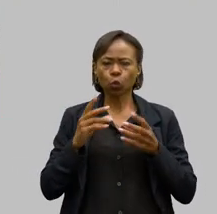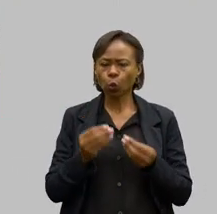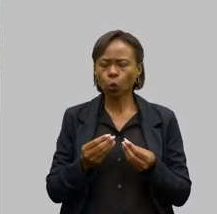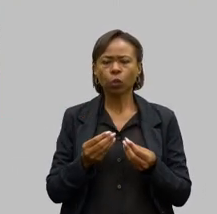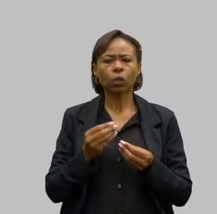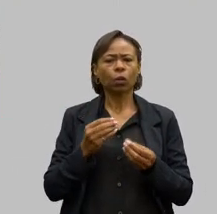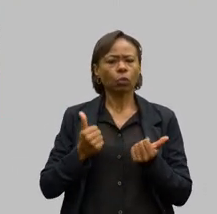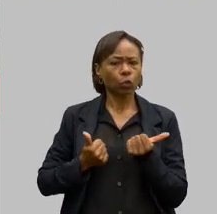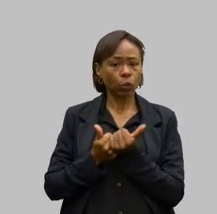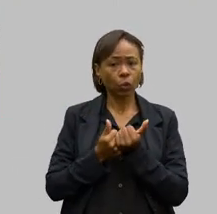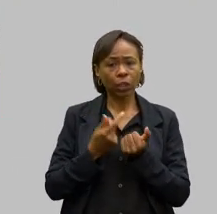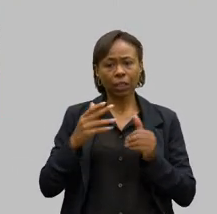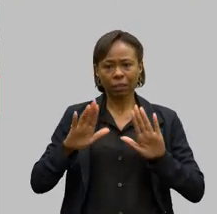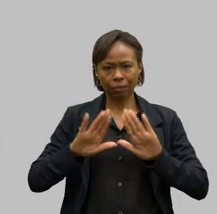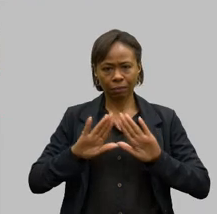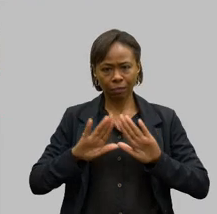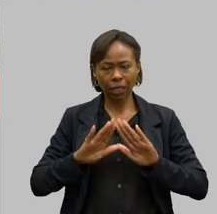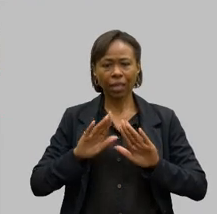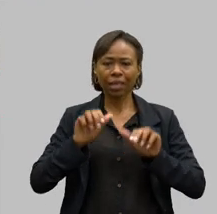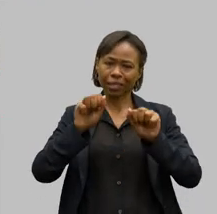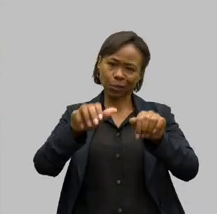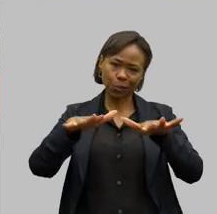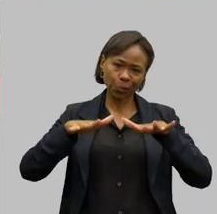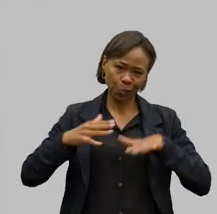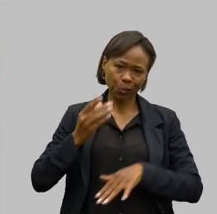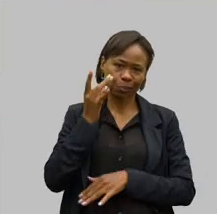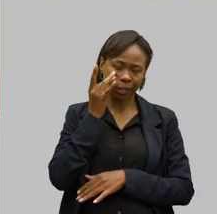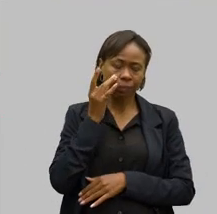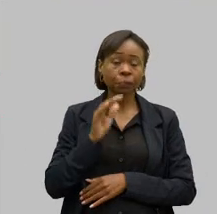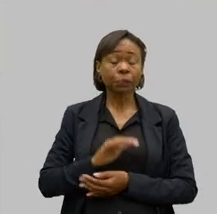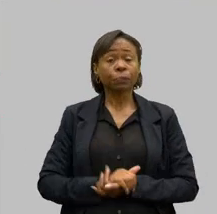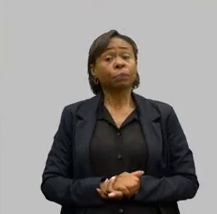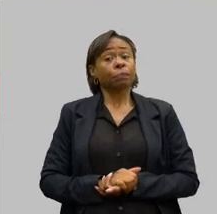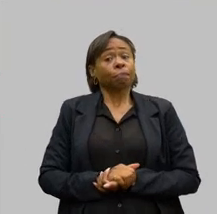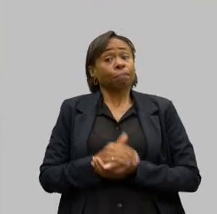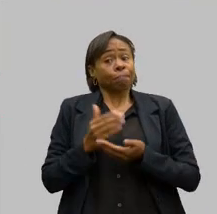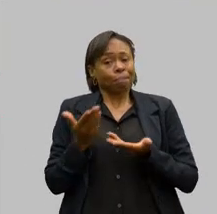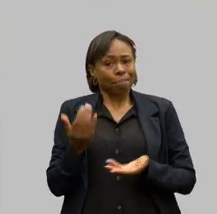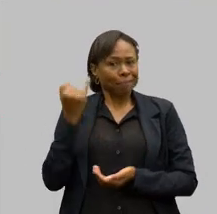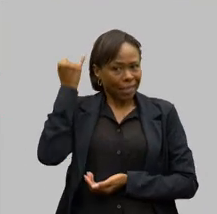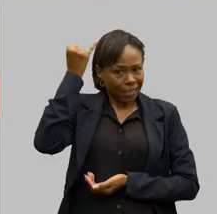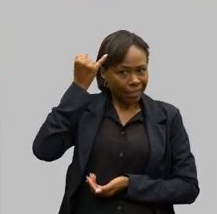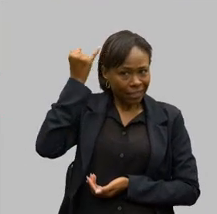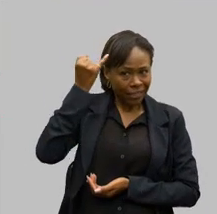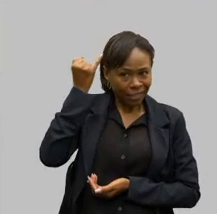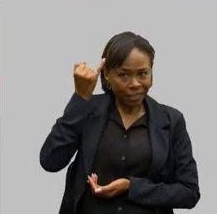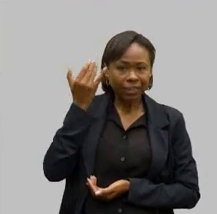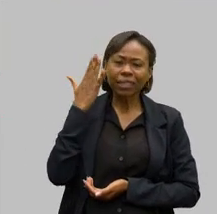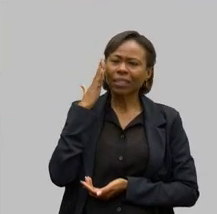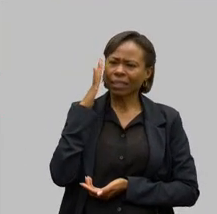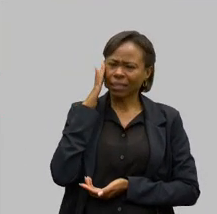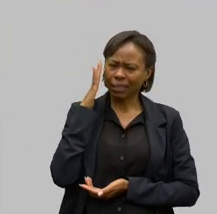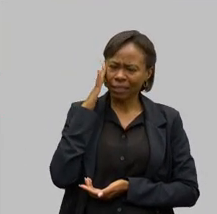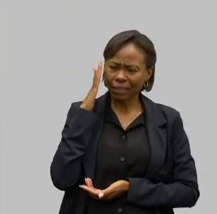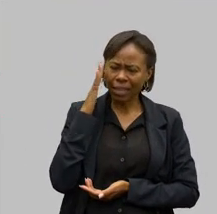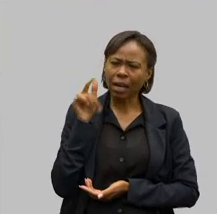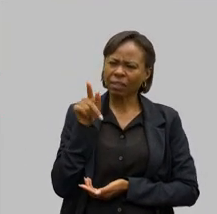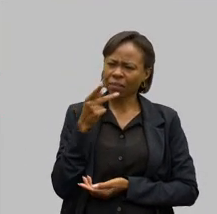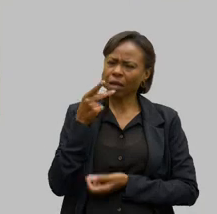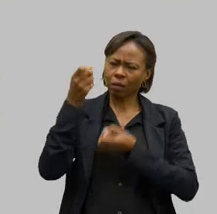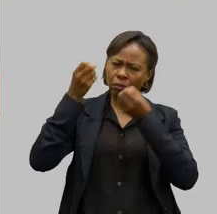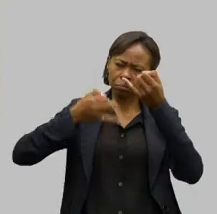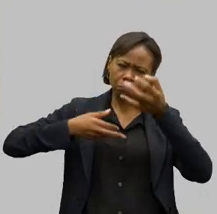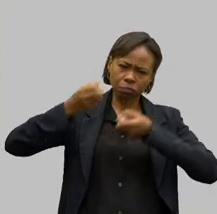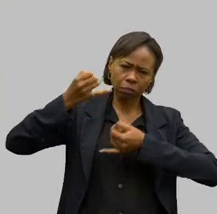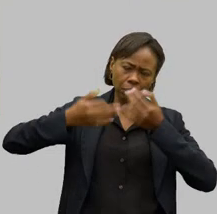casa, todo o público presente. Igor, a gente sabe, já foi falado aqui hoje, de todo o legado ao longo